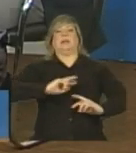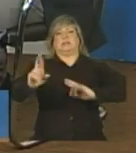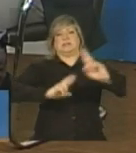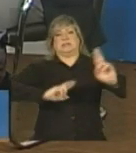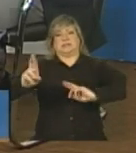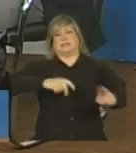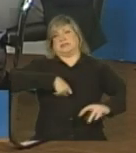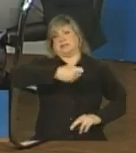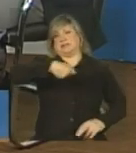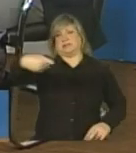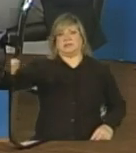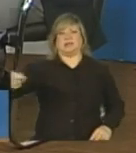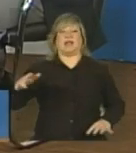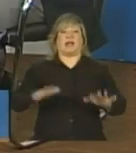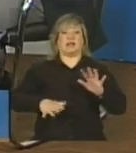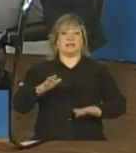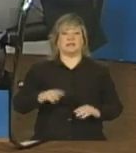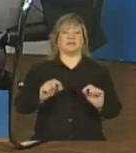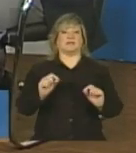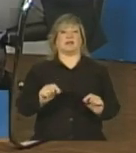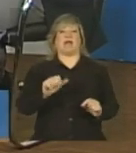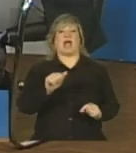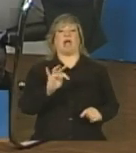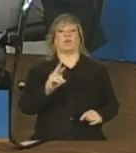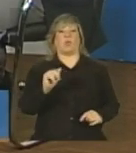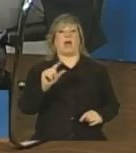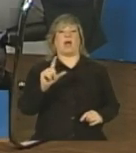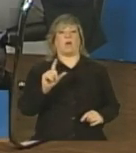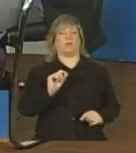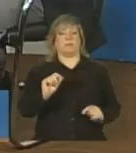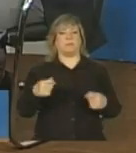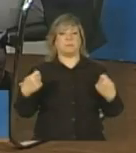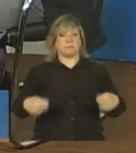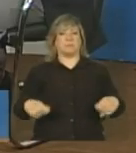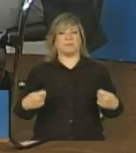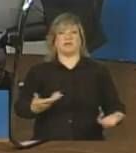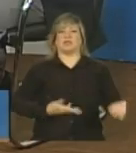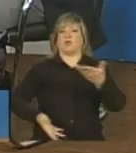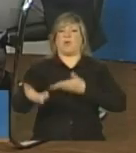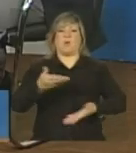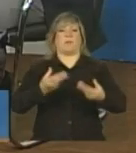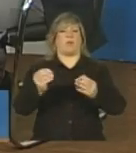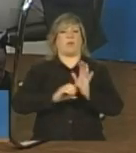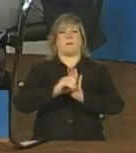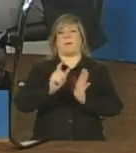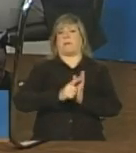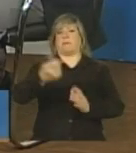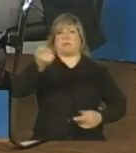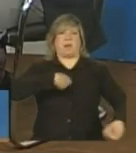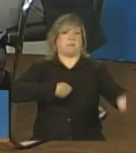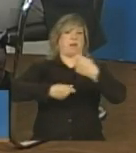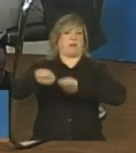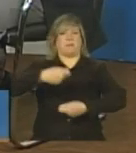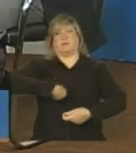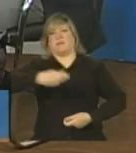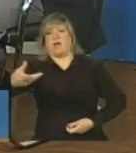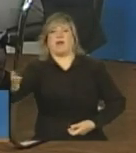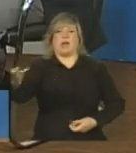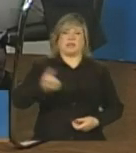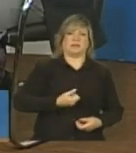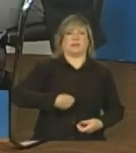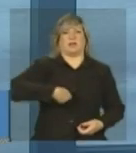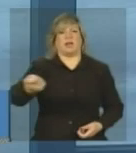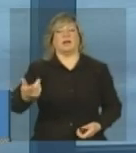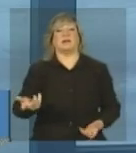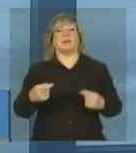a esses ofícios, muitas vezes atualizando com mais ofícios as informações. Então, assim, é uma troca muito grande de ofícios. A gente espera, então, com esse acesso